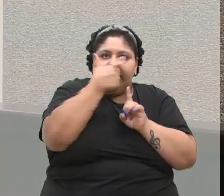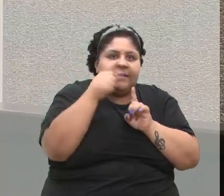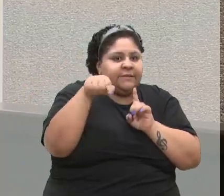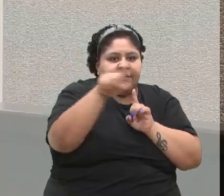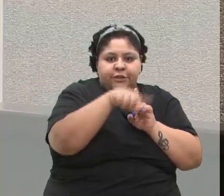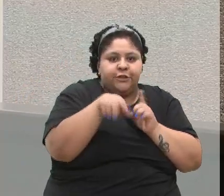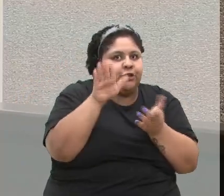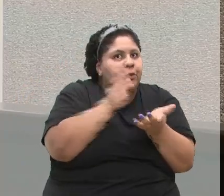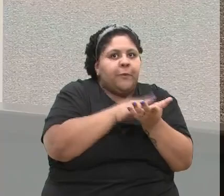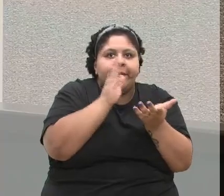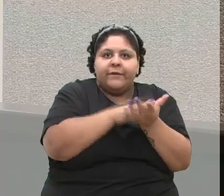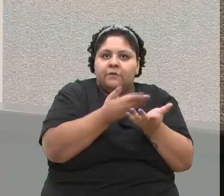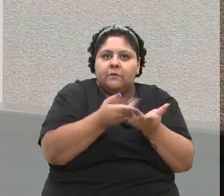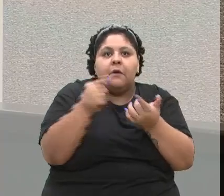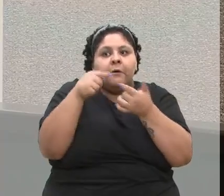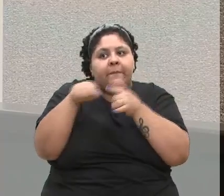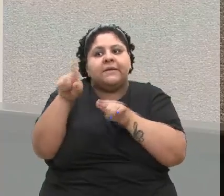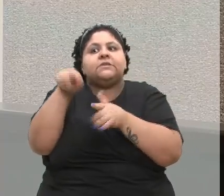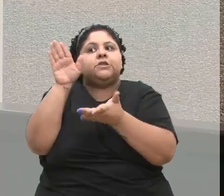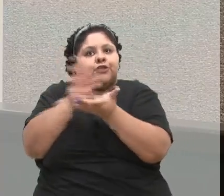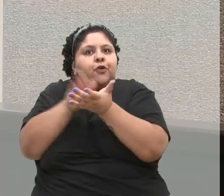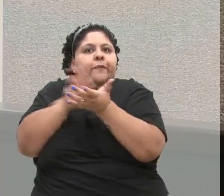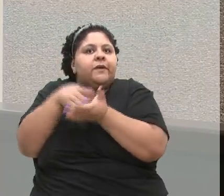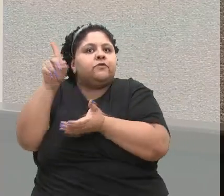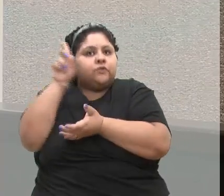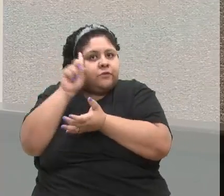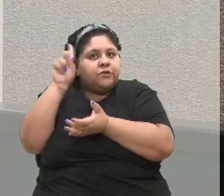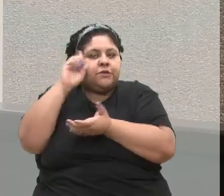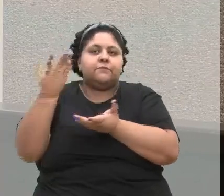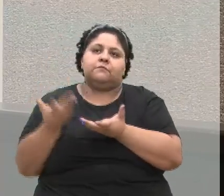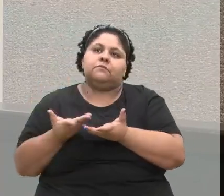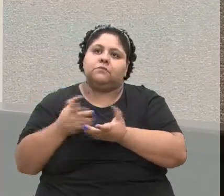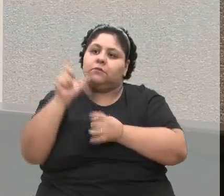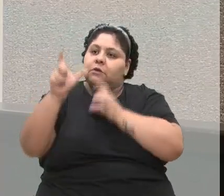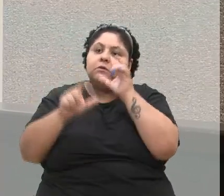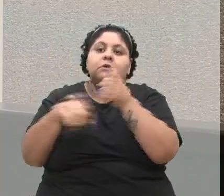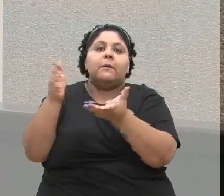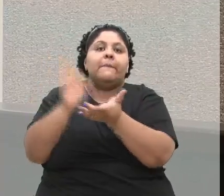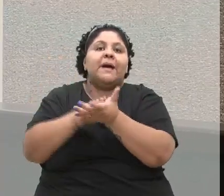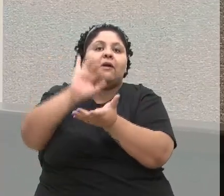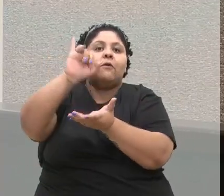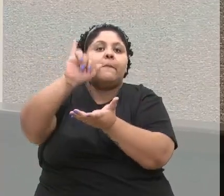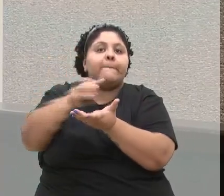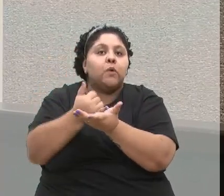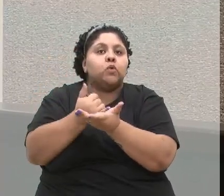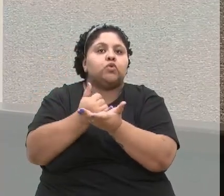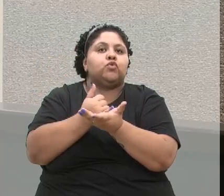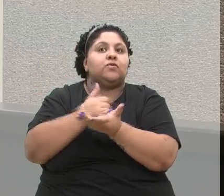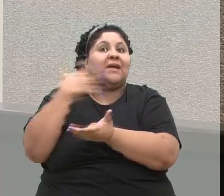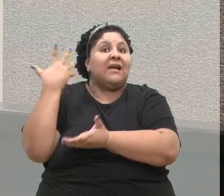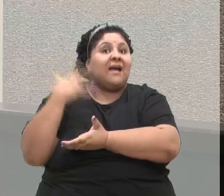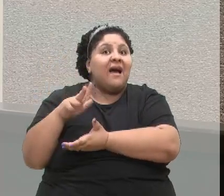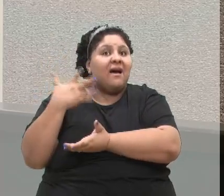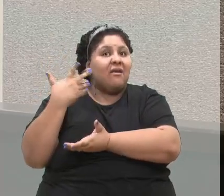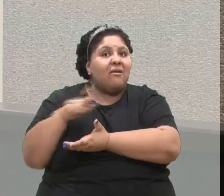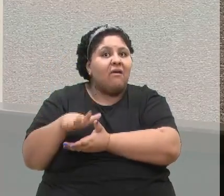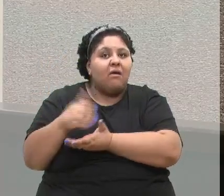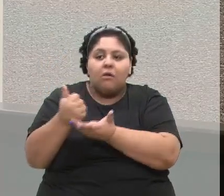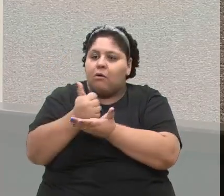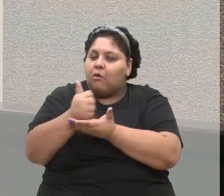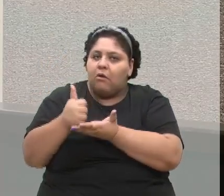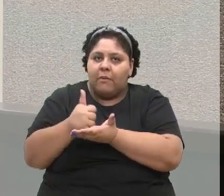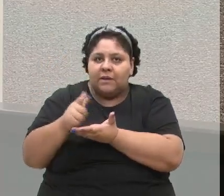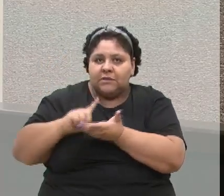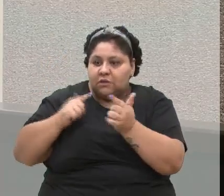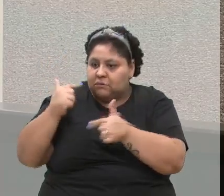cobrando diariamente para que o serviço se estabeleça, porque as pessoas pagam impostos caros, e o básico é ter esse